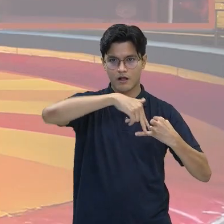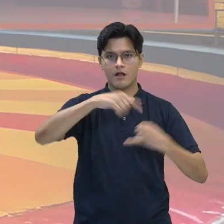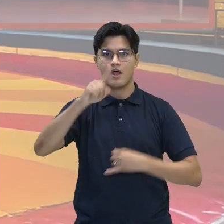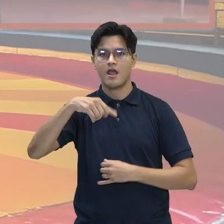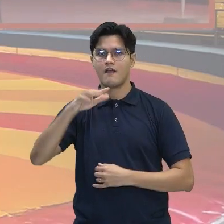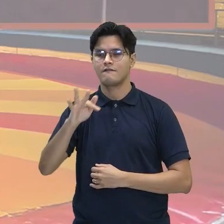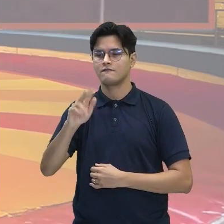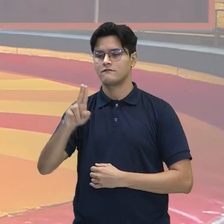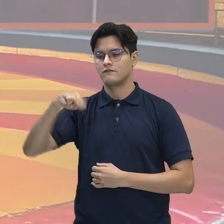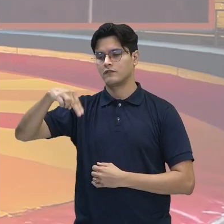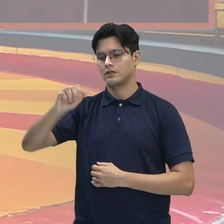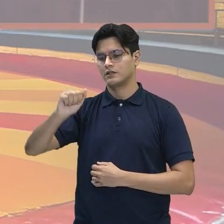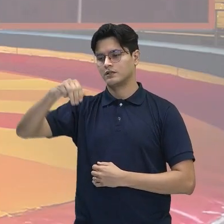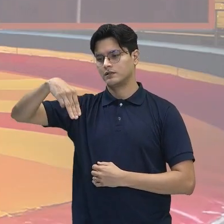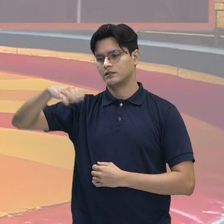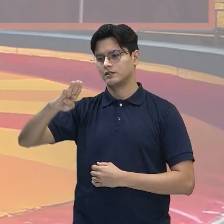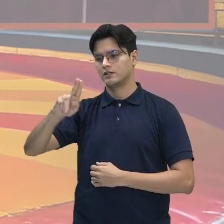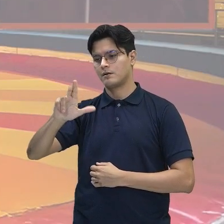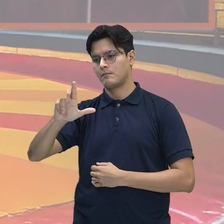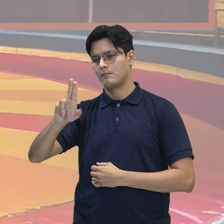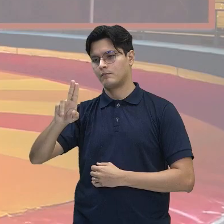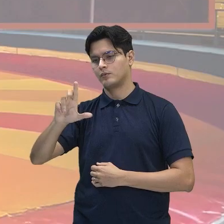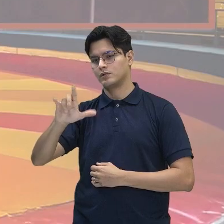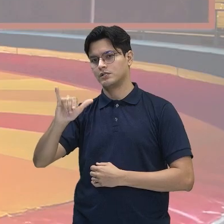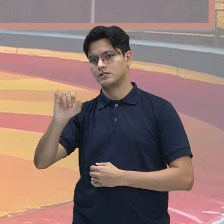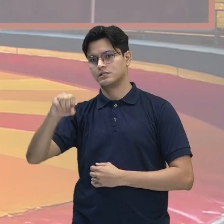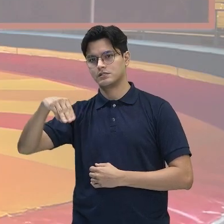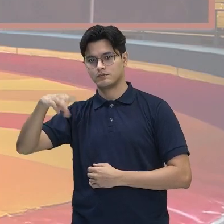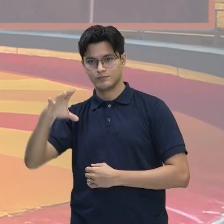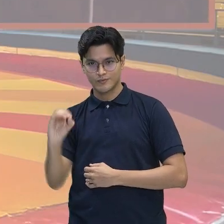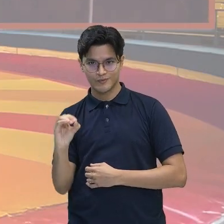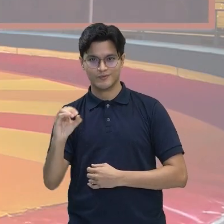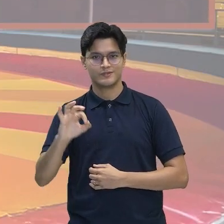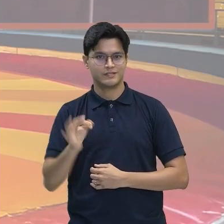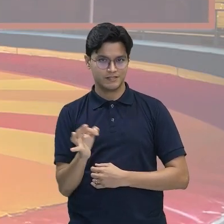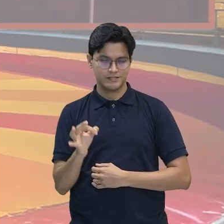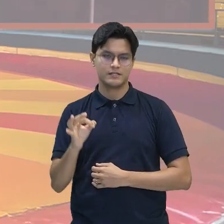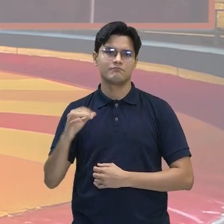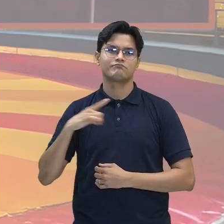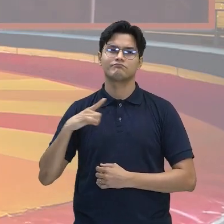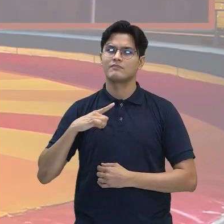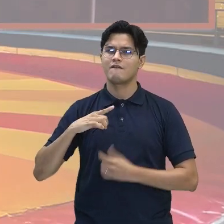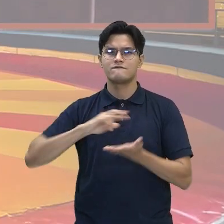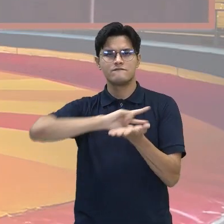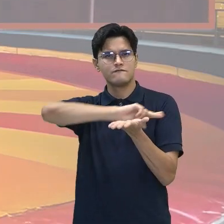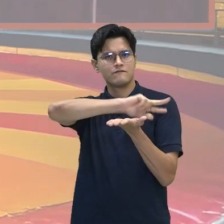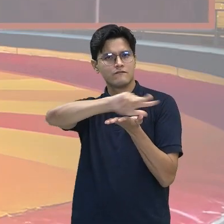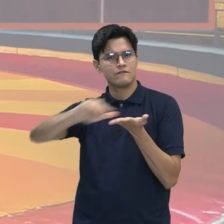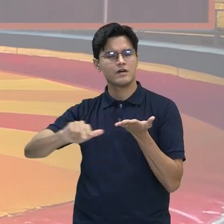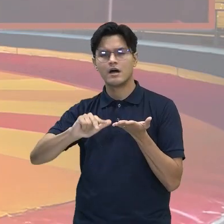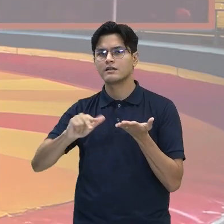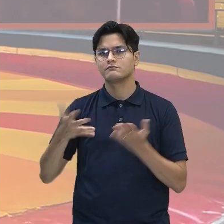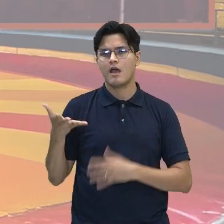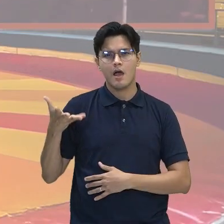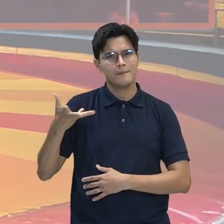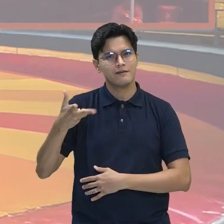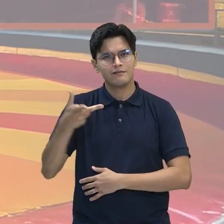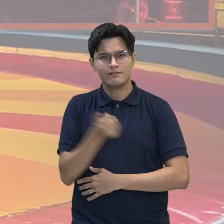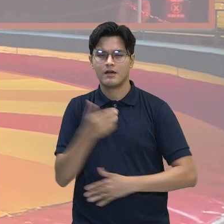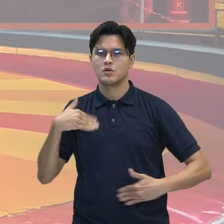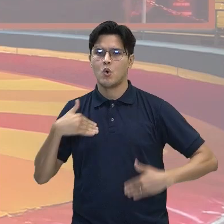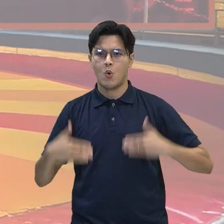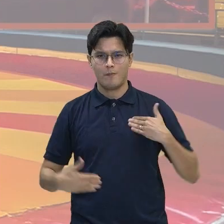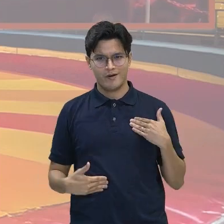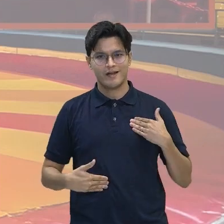só, nessa atividade circense, ela vai envolver uma ampla gama de habilidades físicas, principalmente